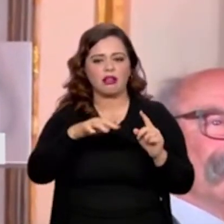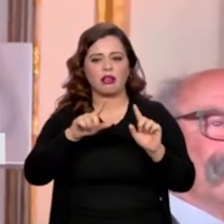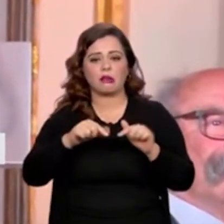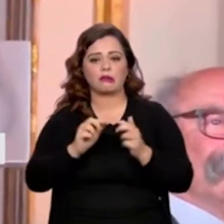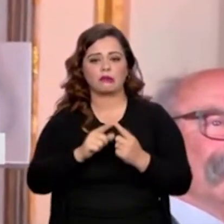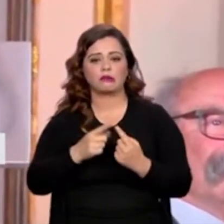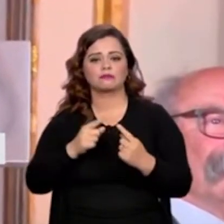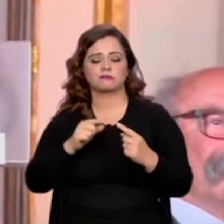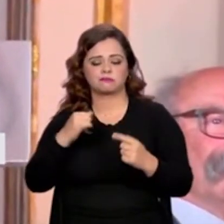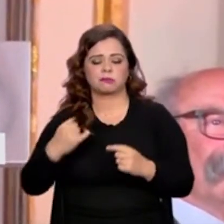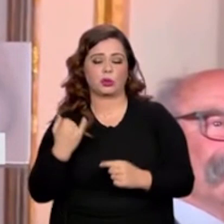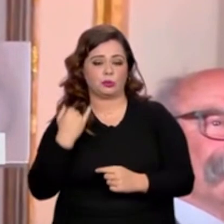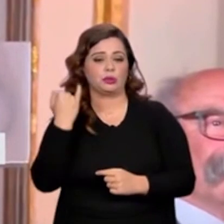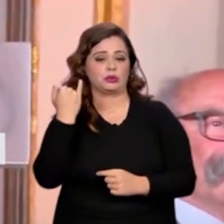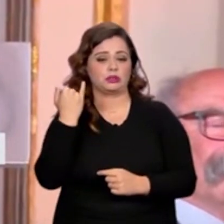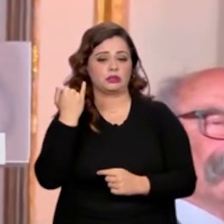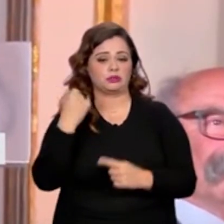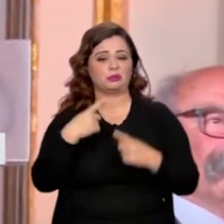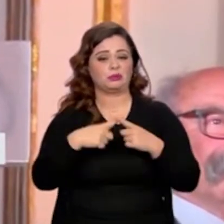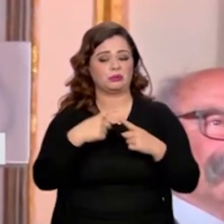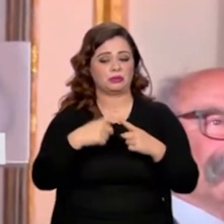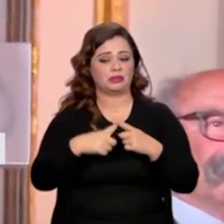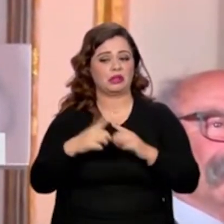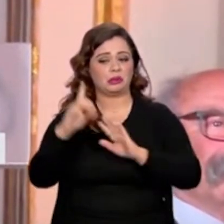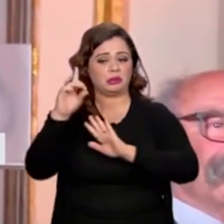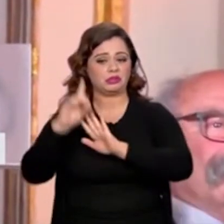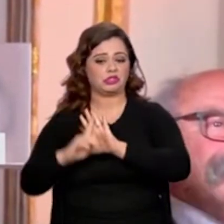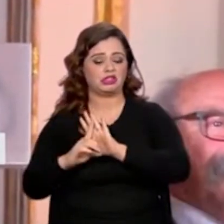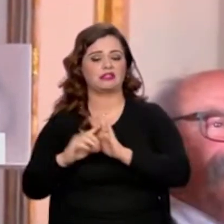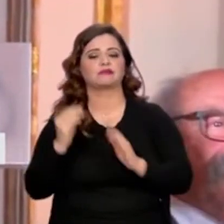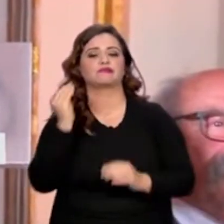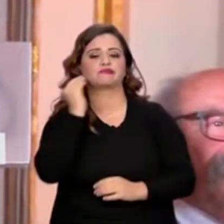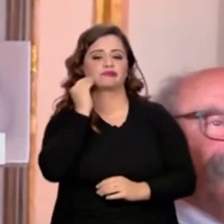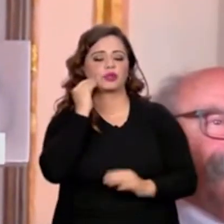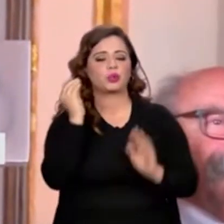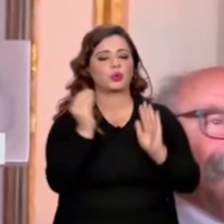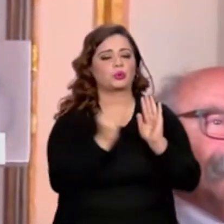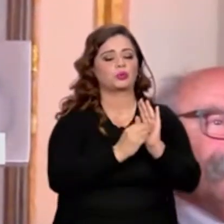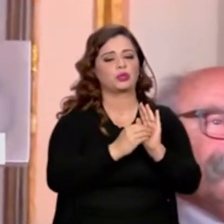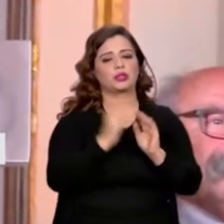do projeto que a extrema-direita tentou implementar no Brasil.